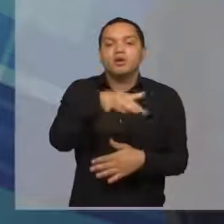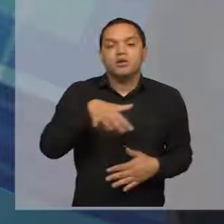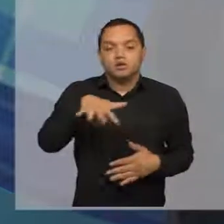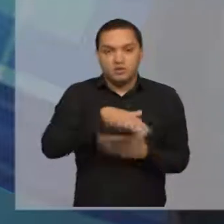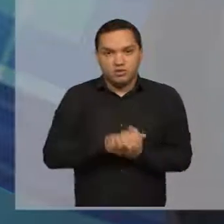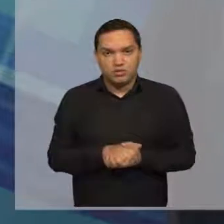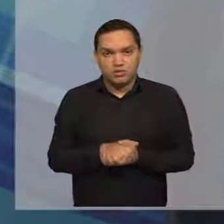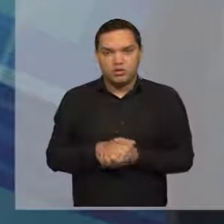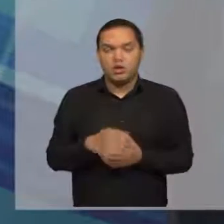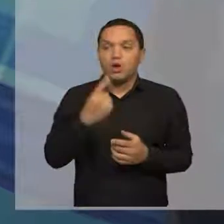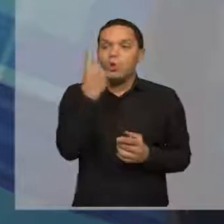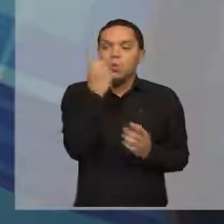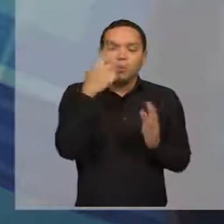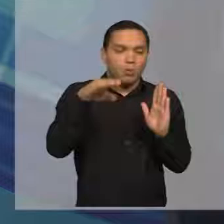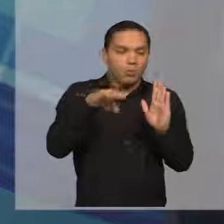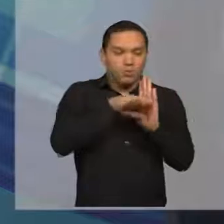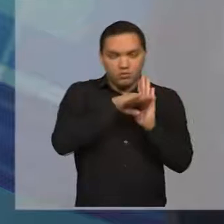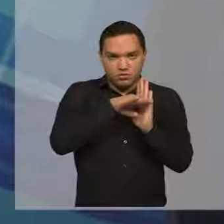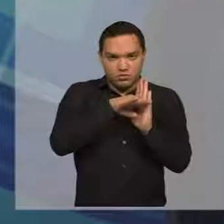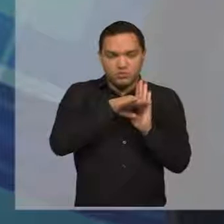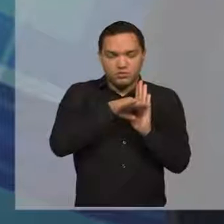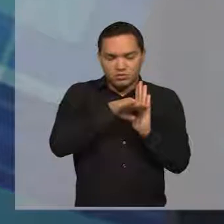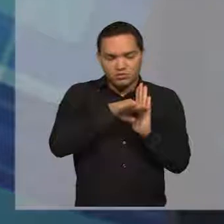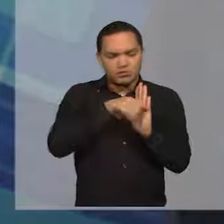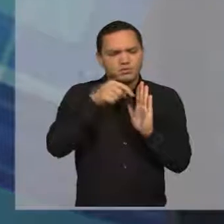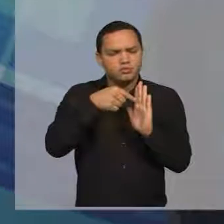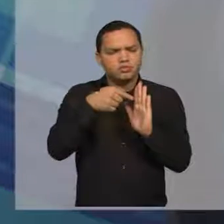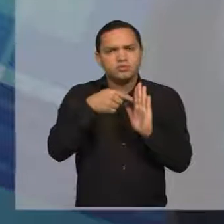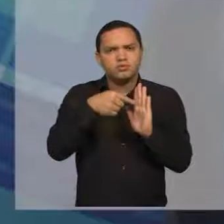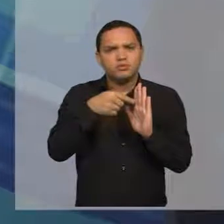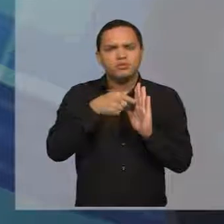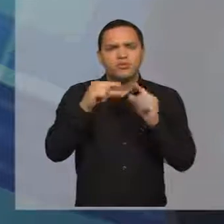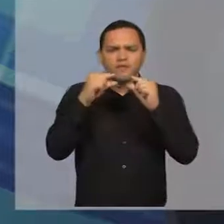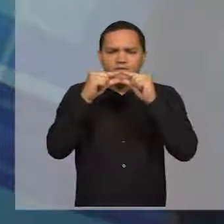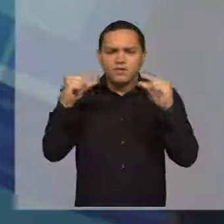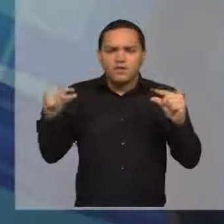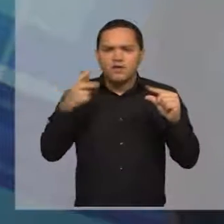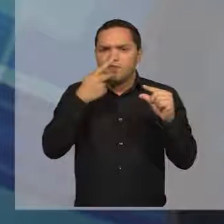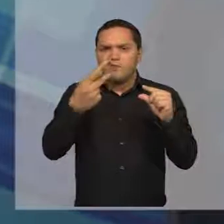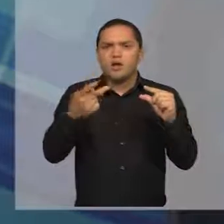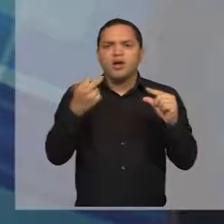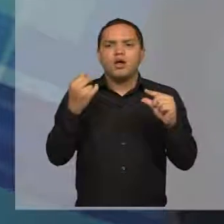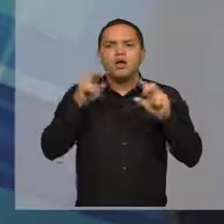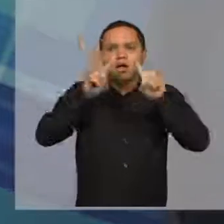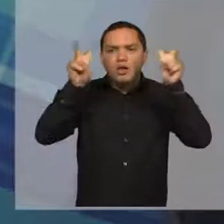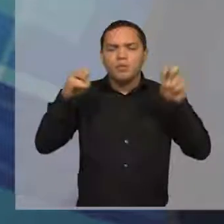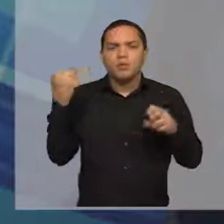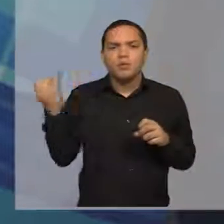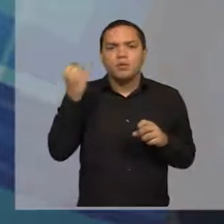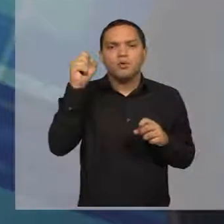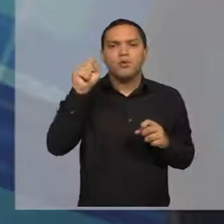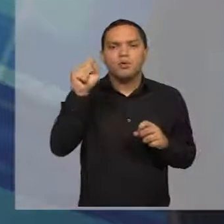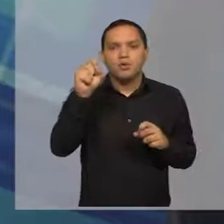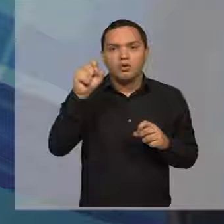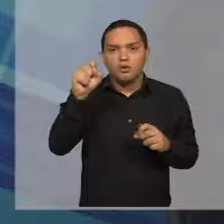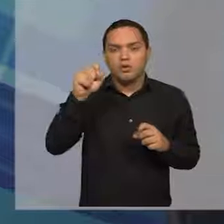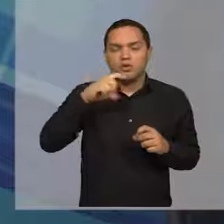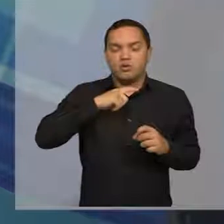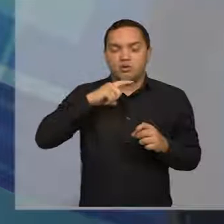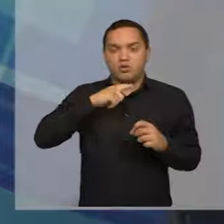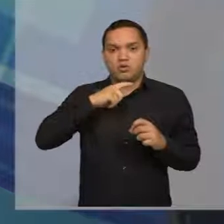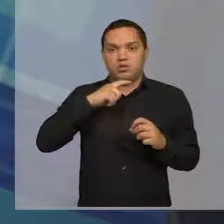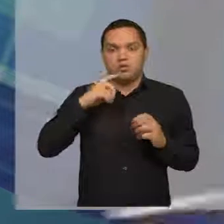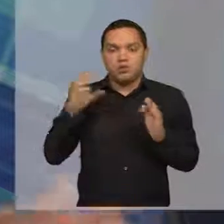uma ação prevista das 35, né, por uma questão que é fundamental, como já foi colocado, que inclusive tem um grande marco